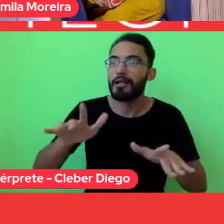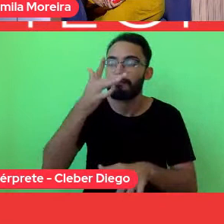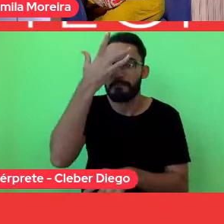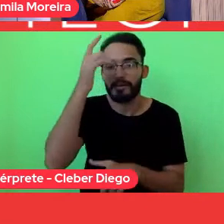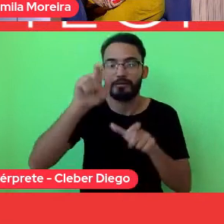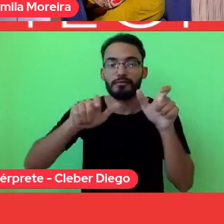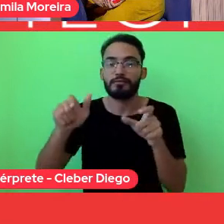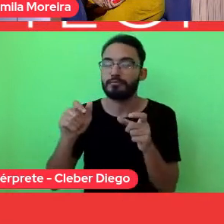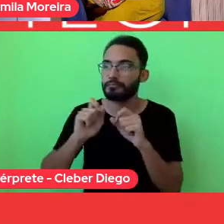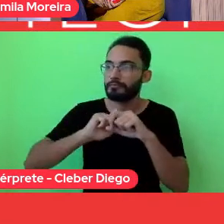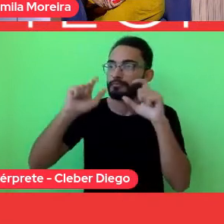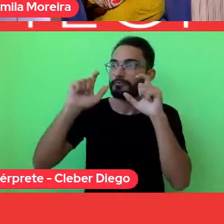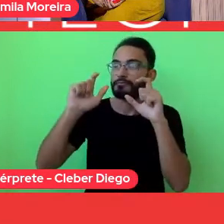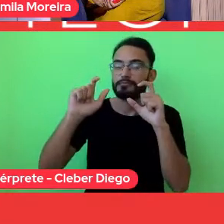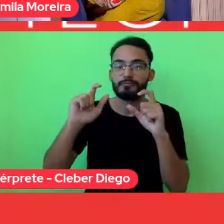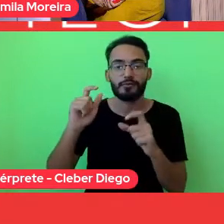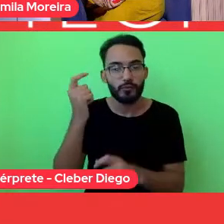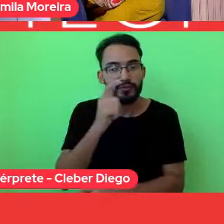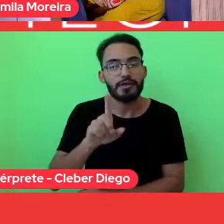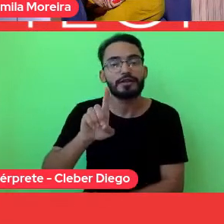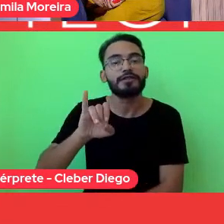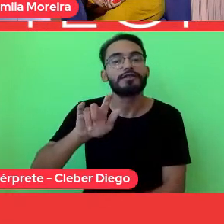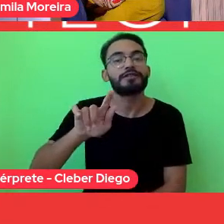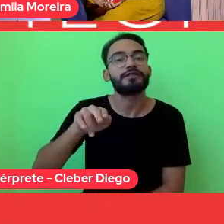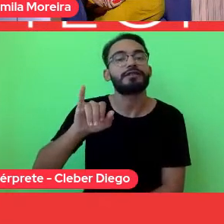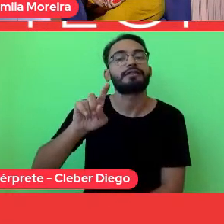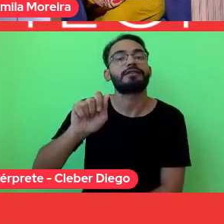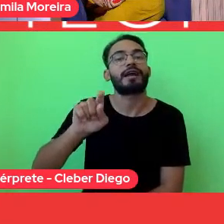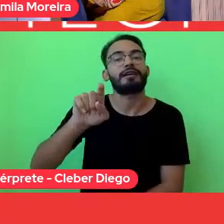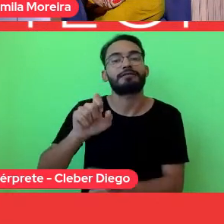trazendo dignidade para muitas outras pessoas.